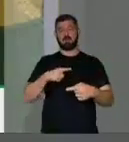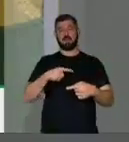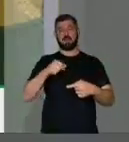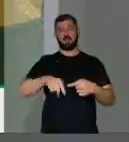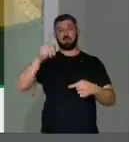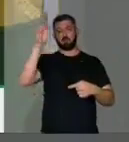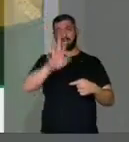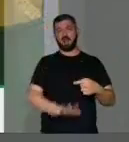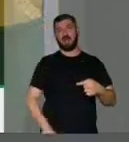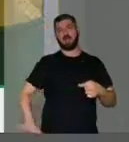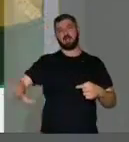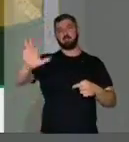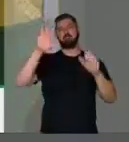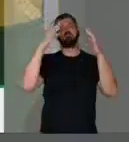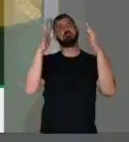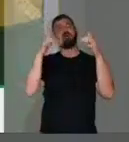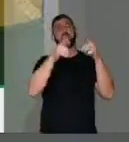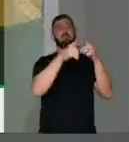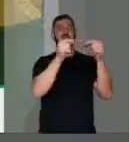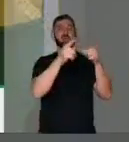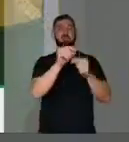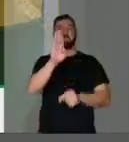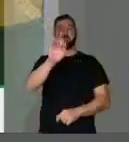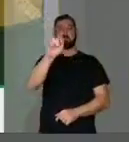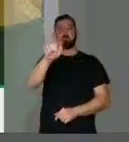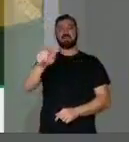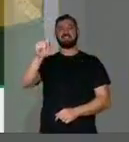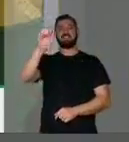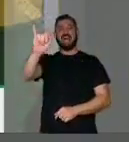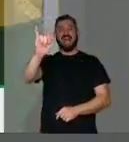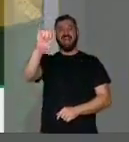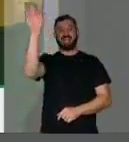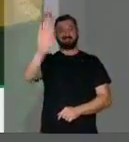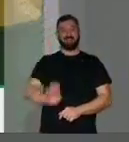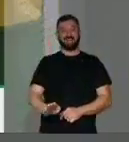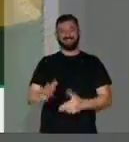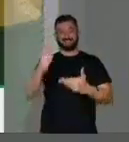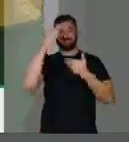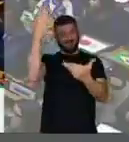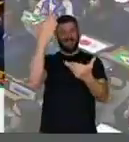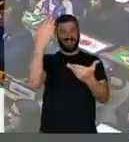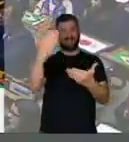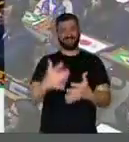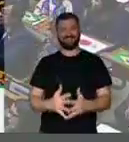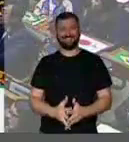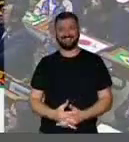Brasil. Parabéns, Japão! Banzai, Brasil! Muito obrigada!